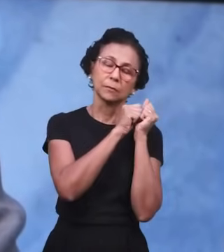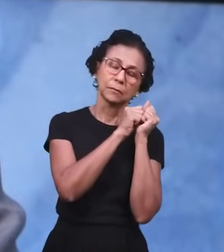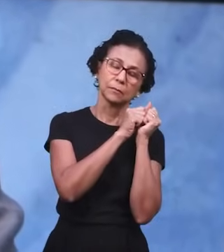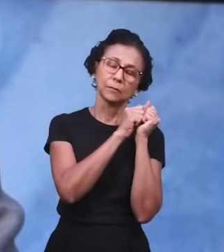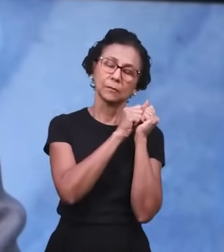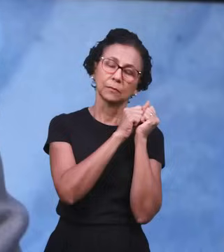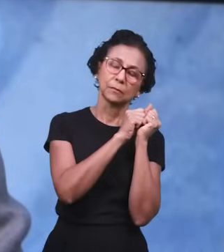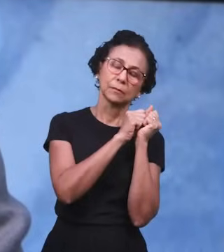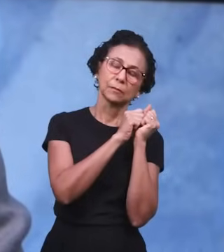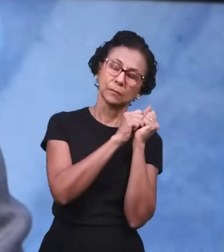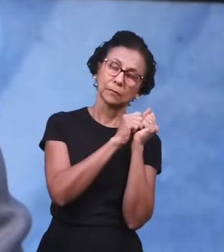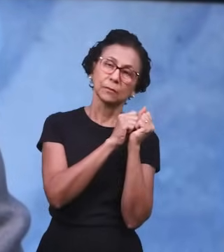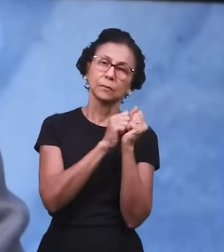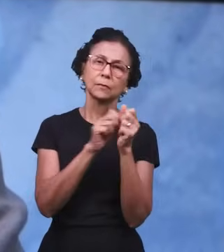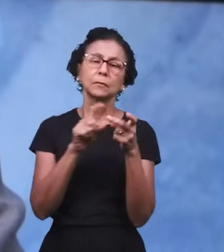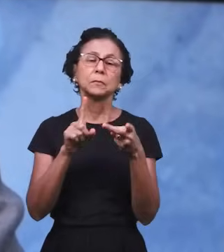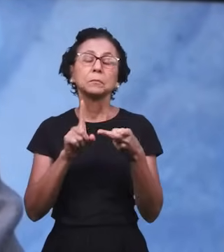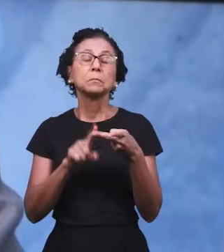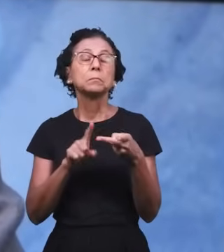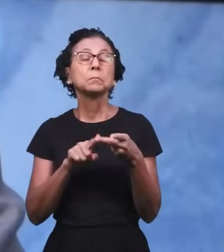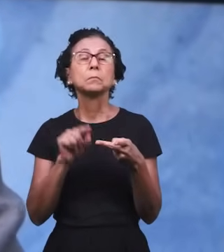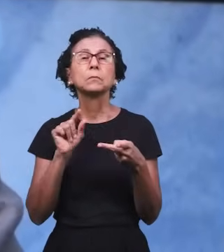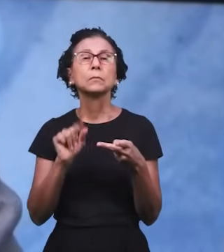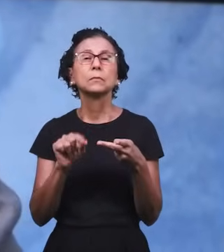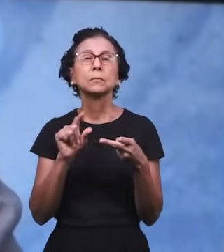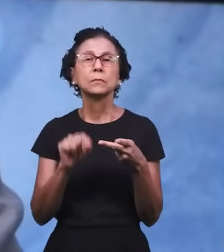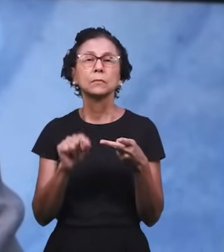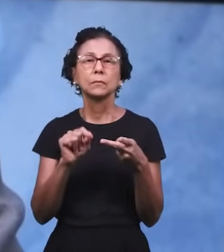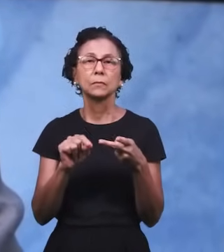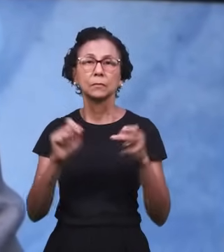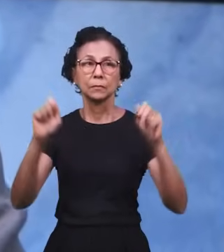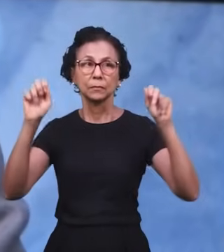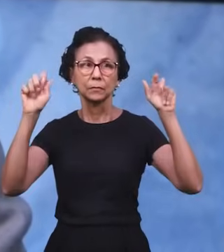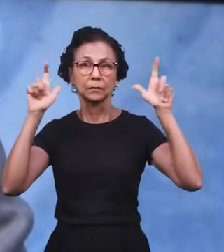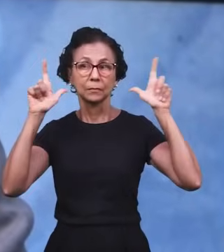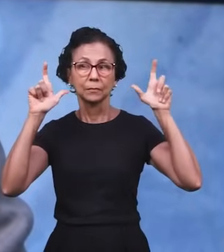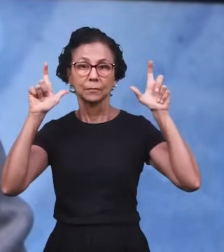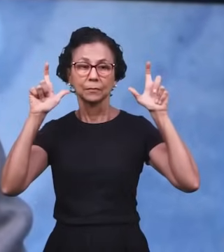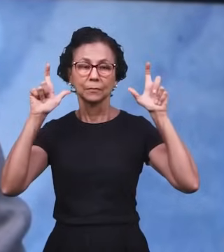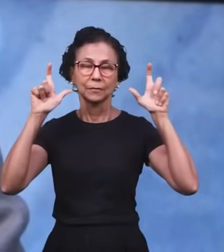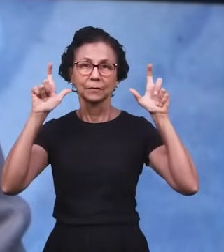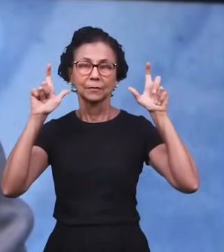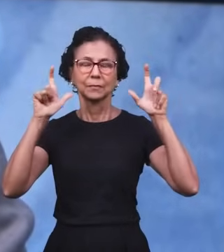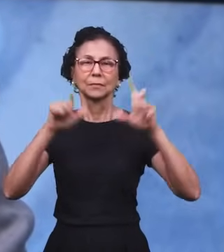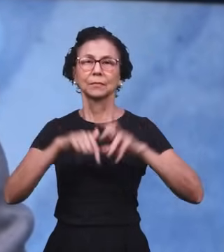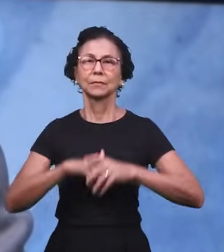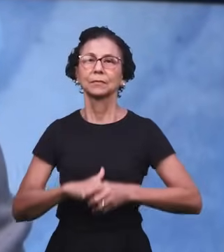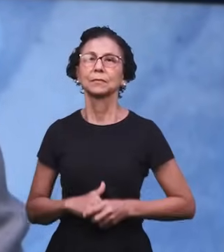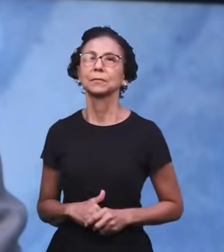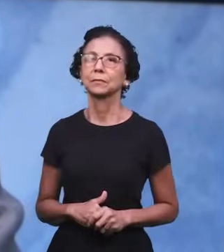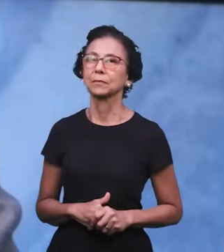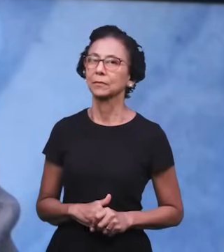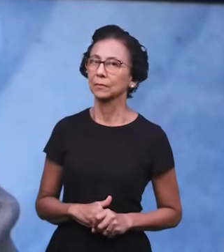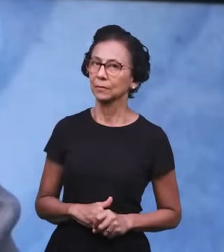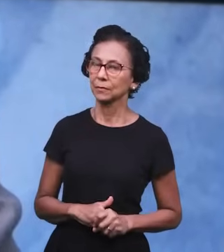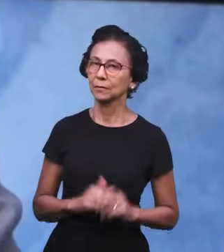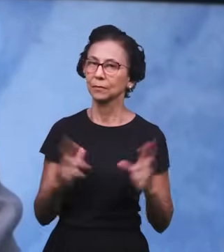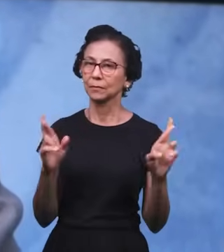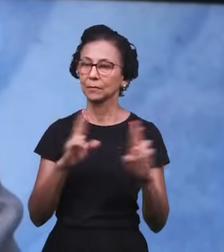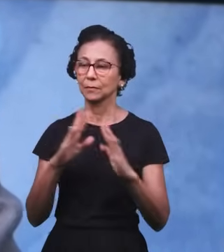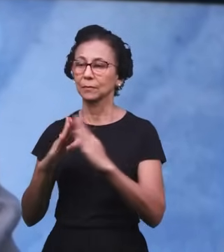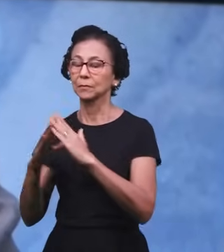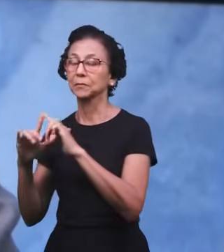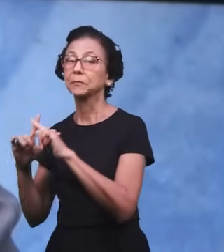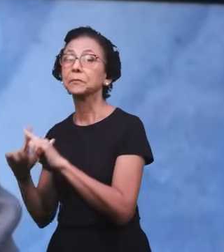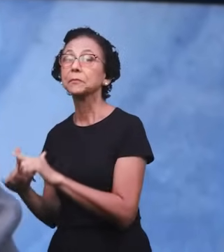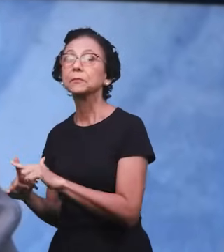dormindo é estar sem a atenção necessária que é preciso que você tenha para estar preparado.